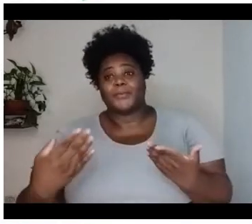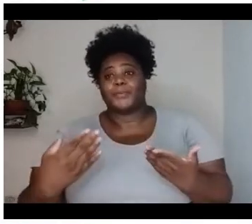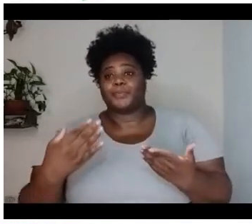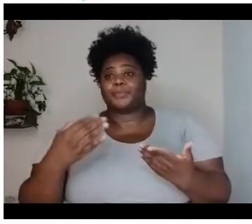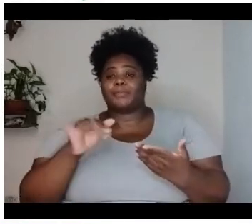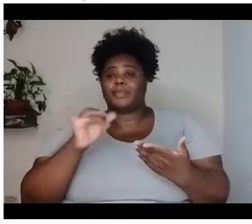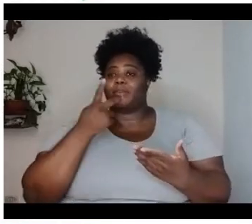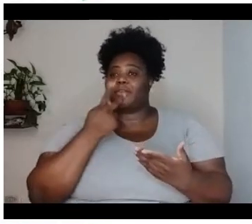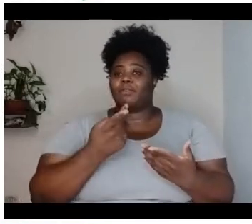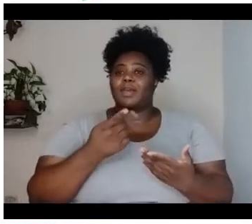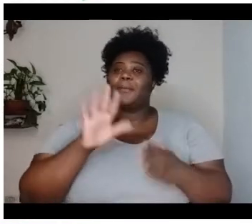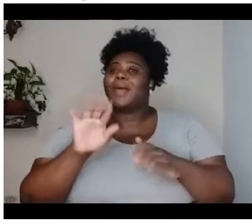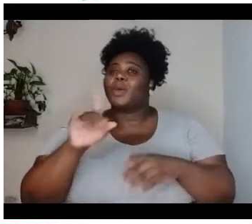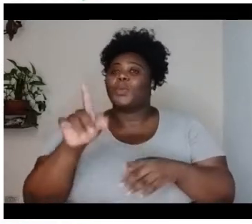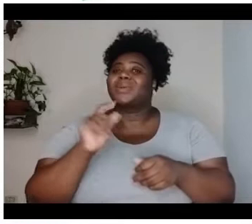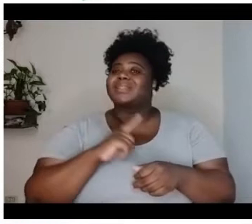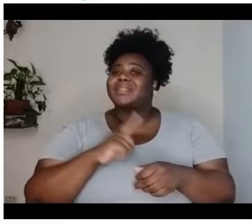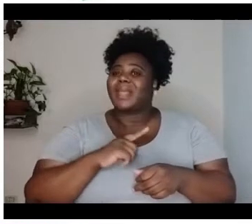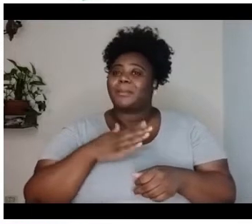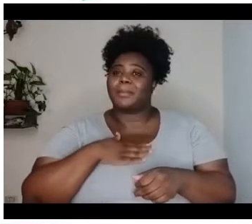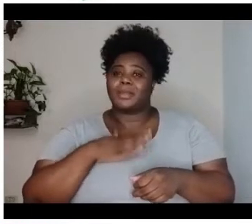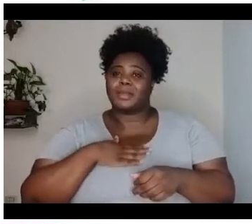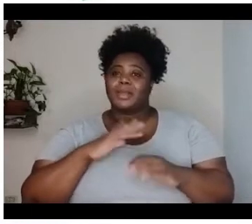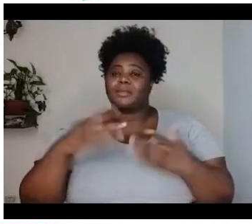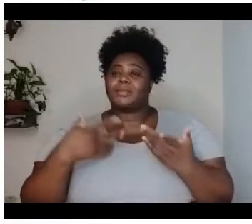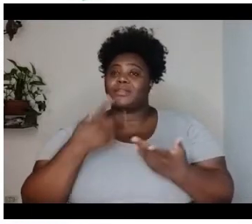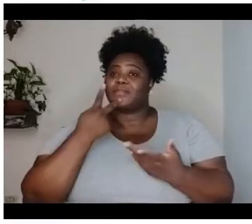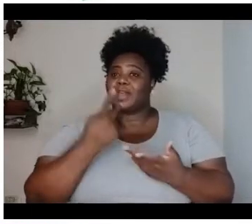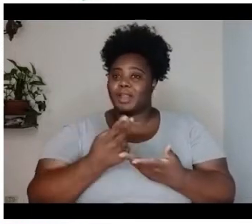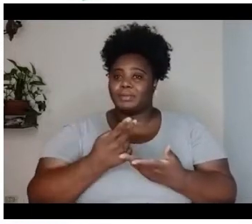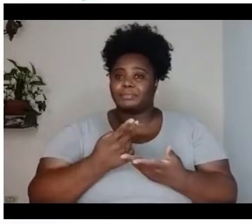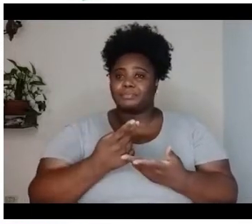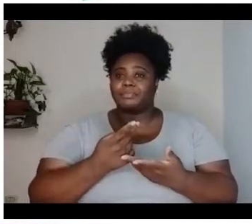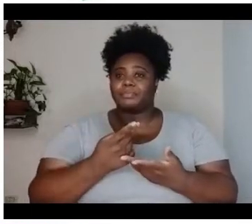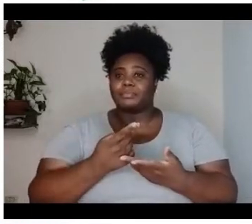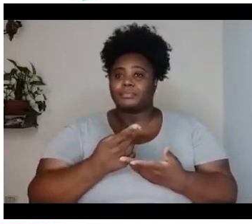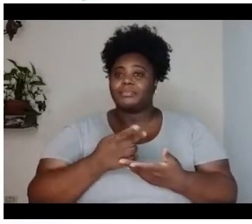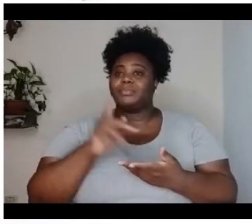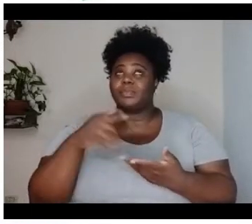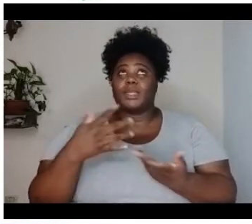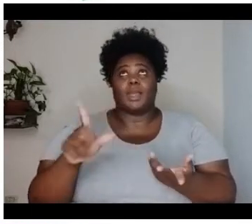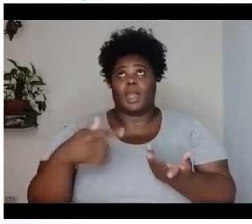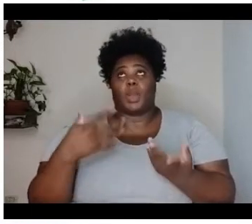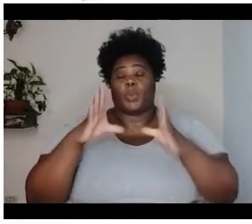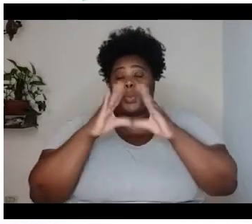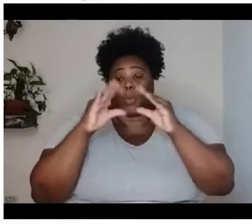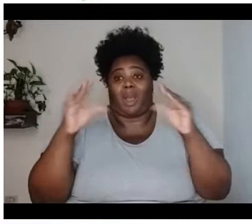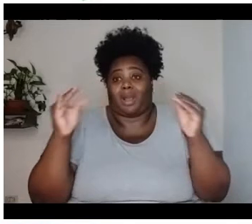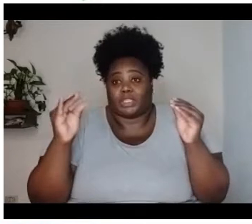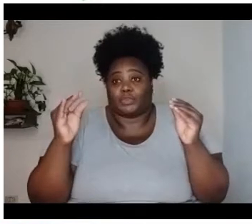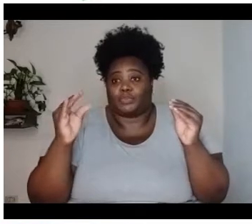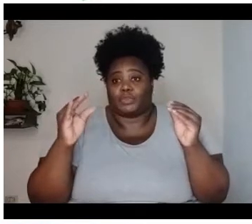para ti, o que fica para mim quando eu acabo, fica um alívio muito grande, porque eu estou ali